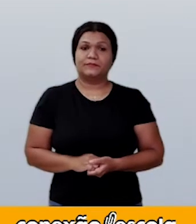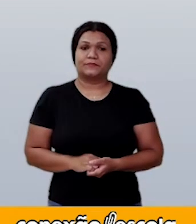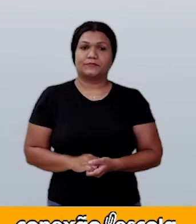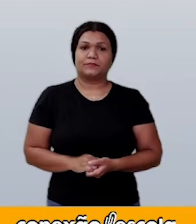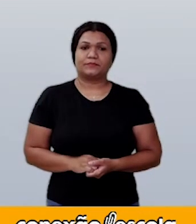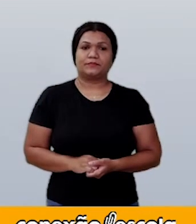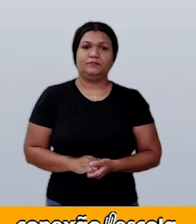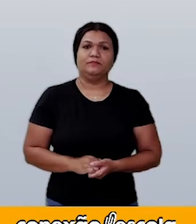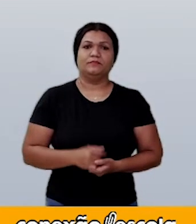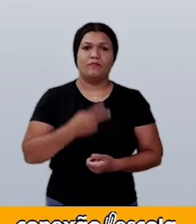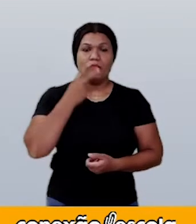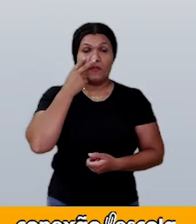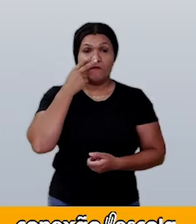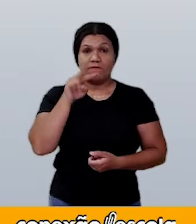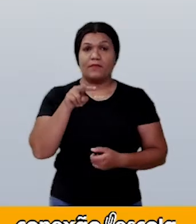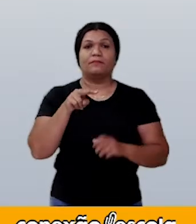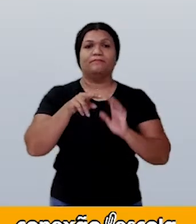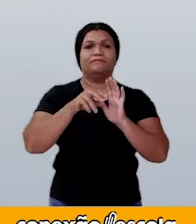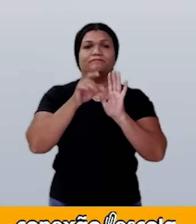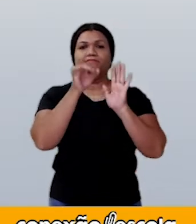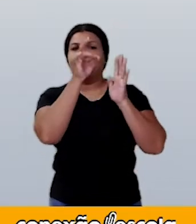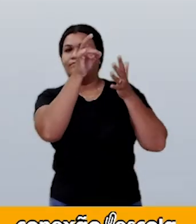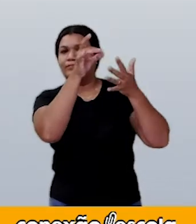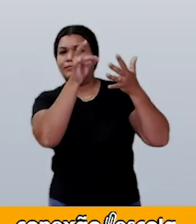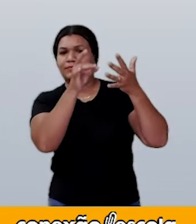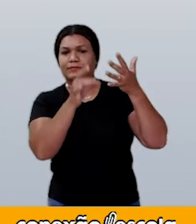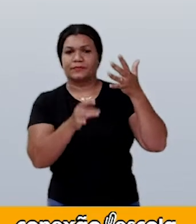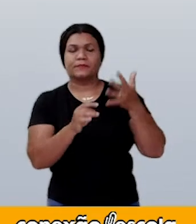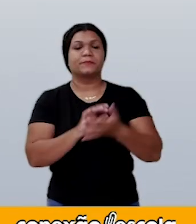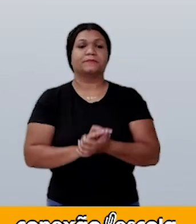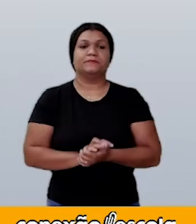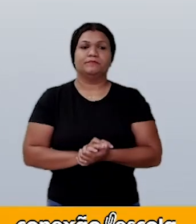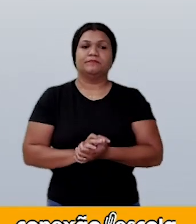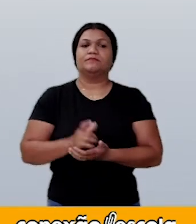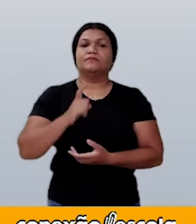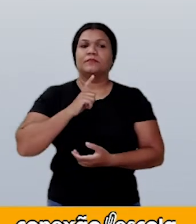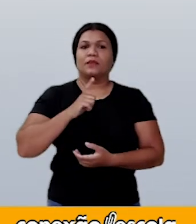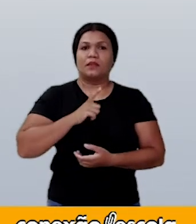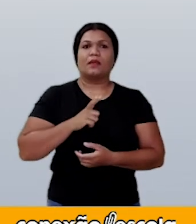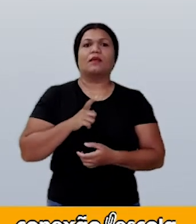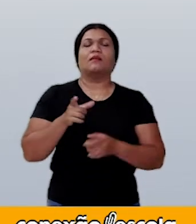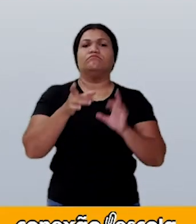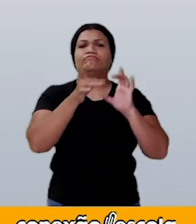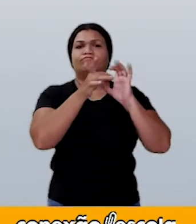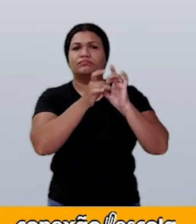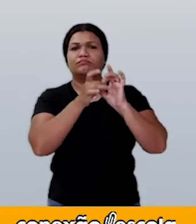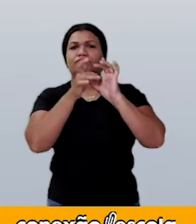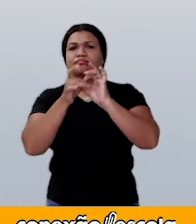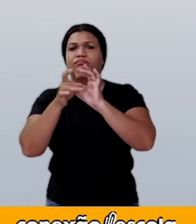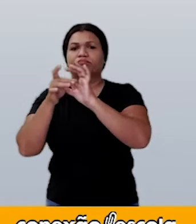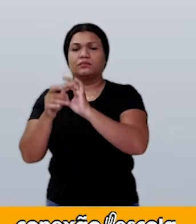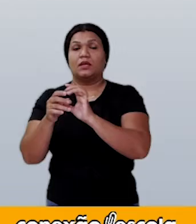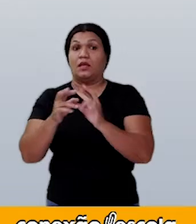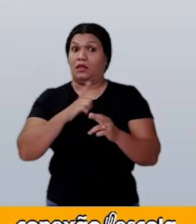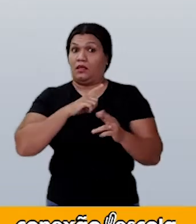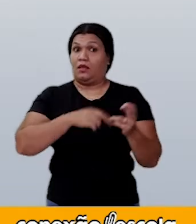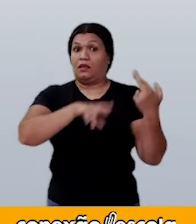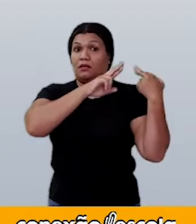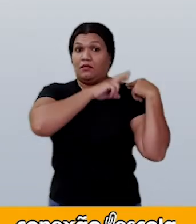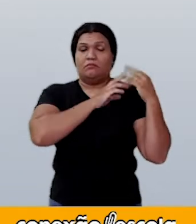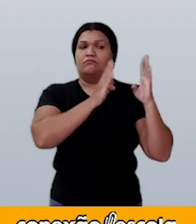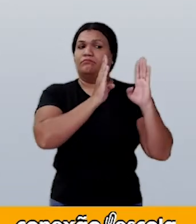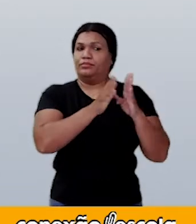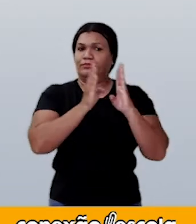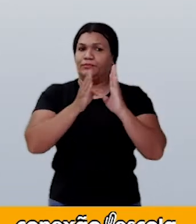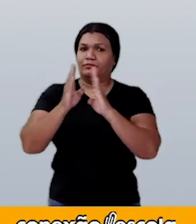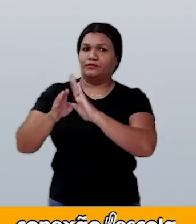aqui, então, a esses tópicos. Há articuladores responsáveis pela sequenciação textual